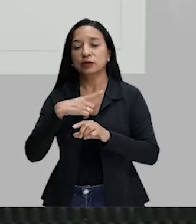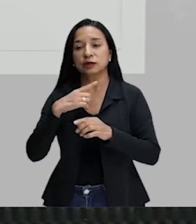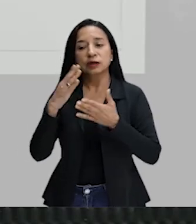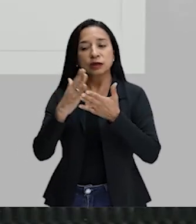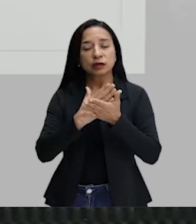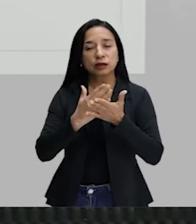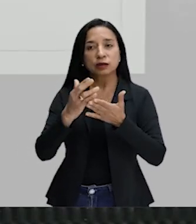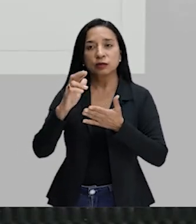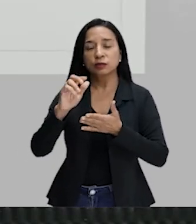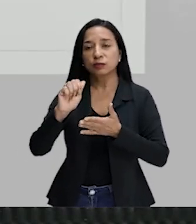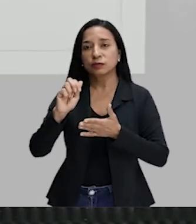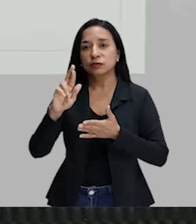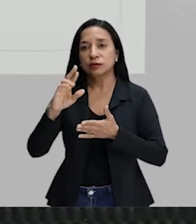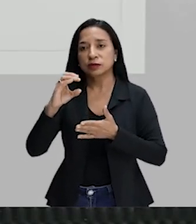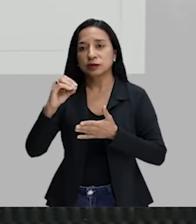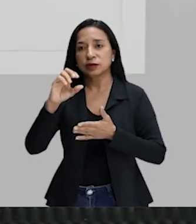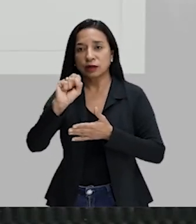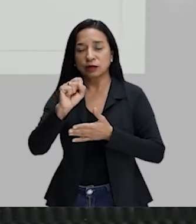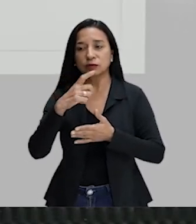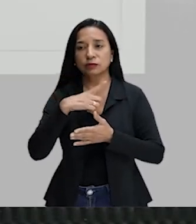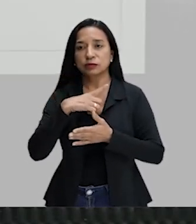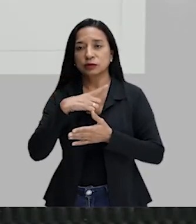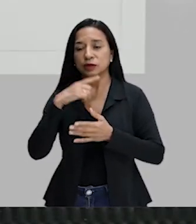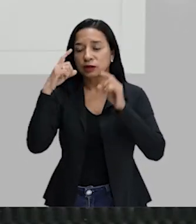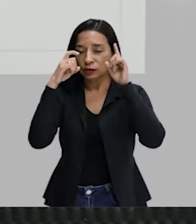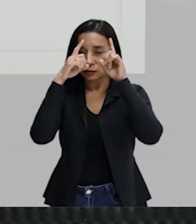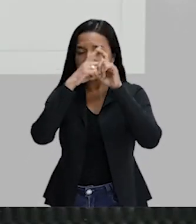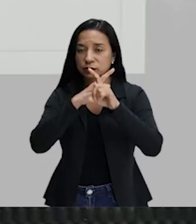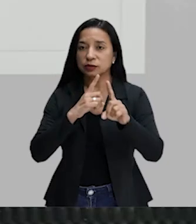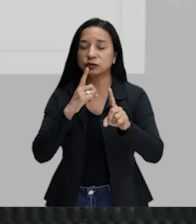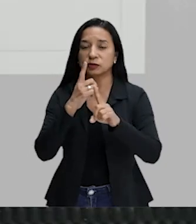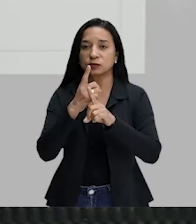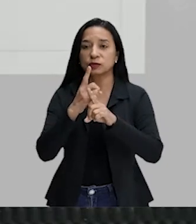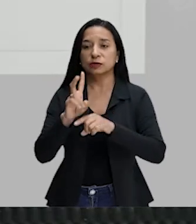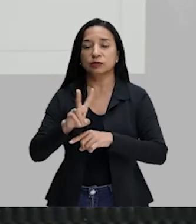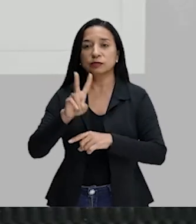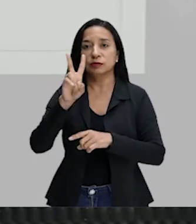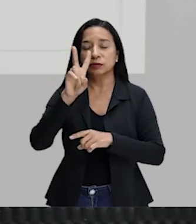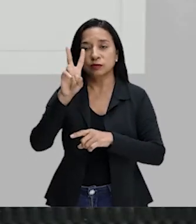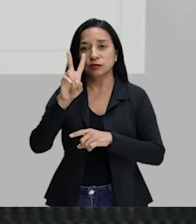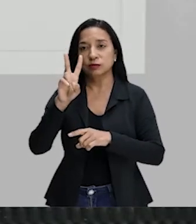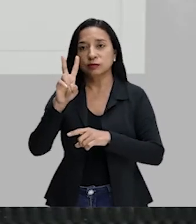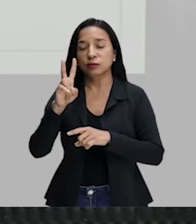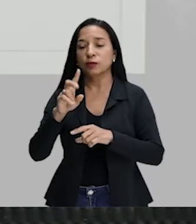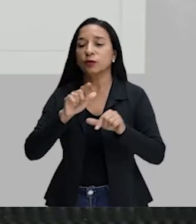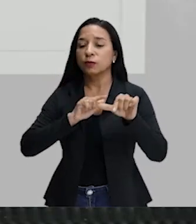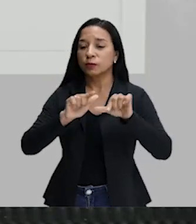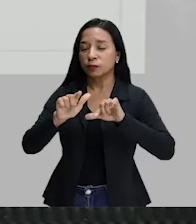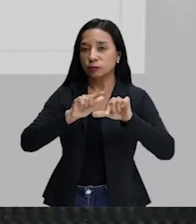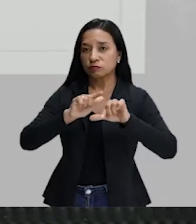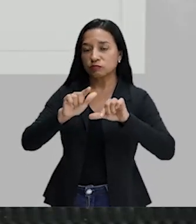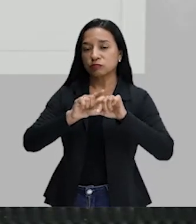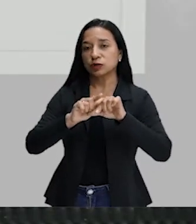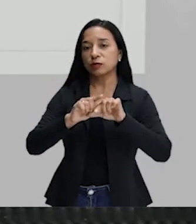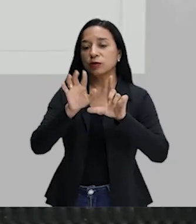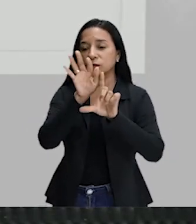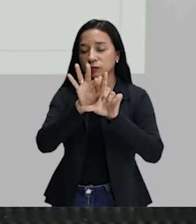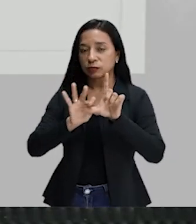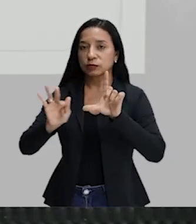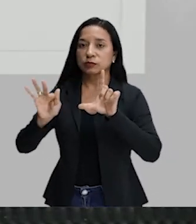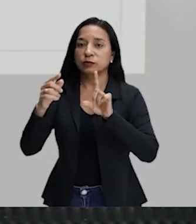fica com mais dificuldade de encontrar os valores de seno e cosseno. Então, quando eu trabalho com as fórmulas da adição e